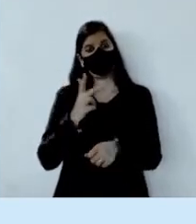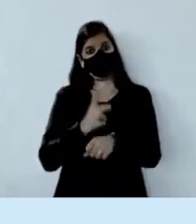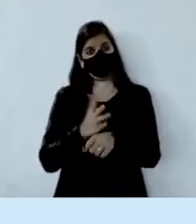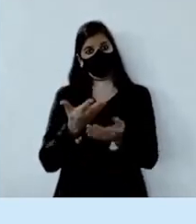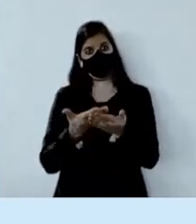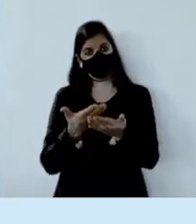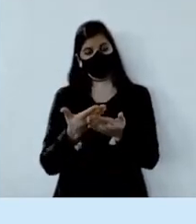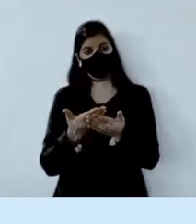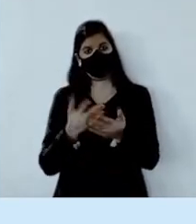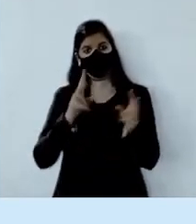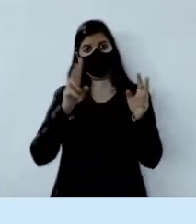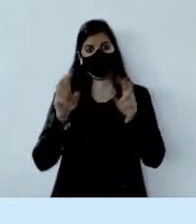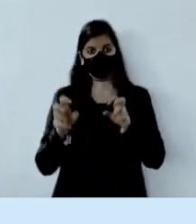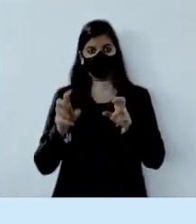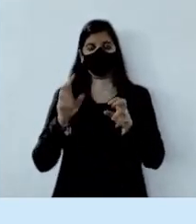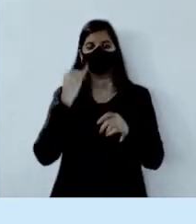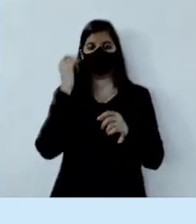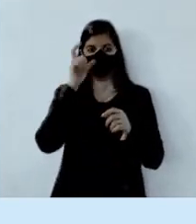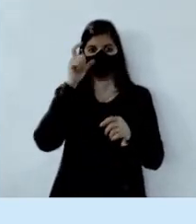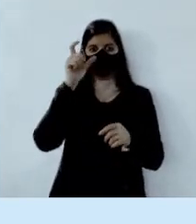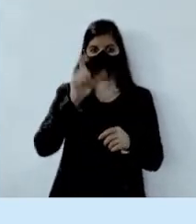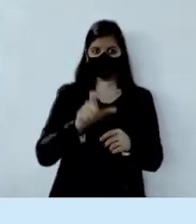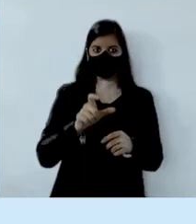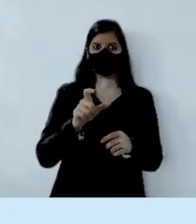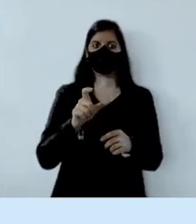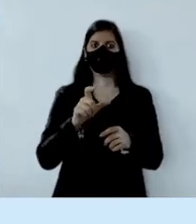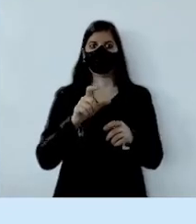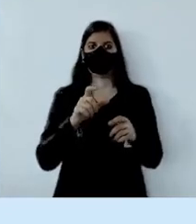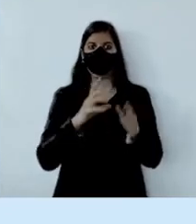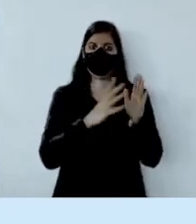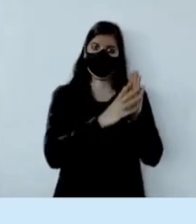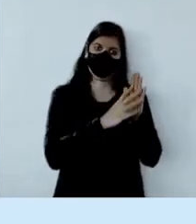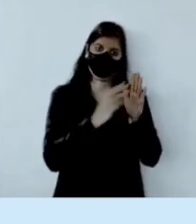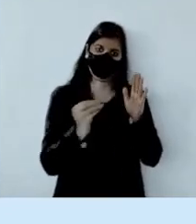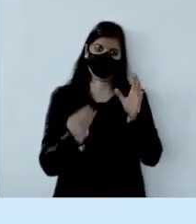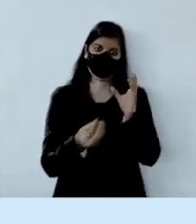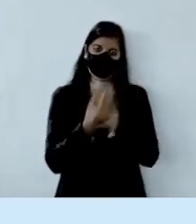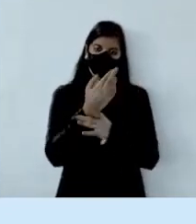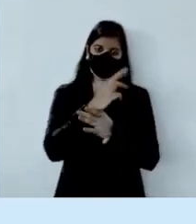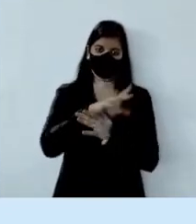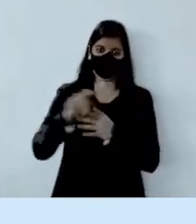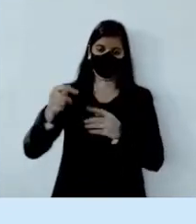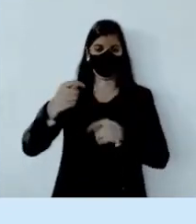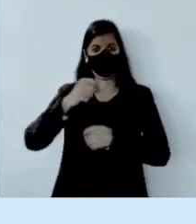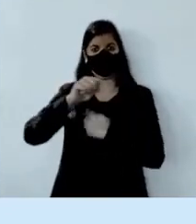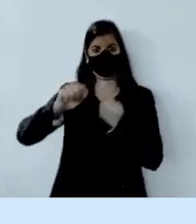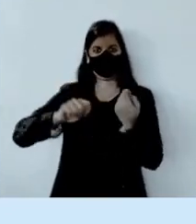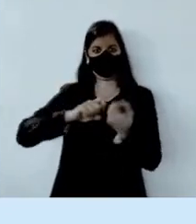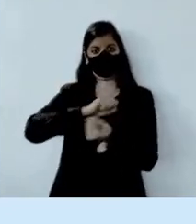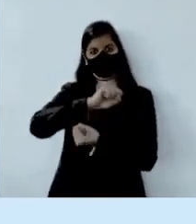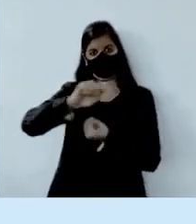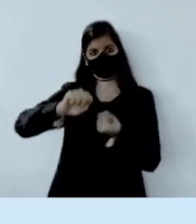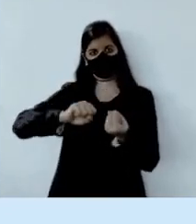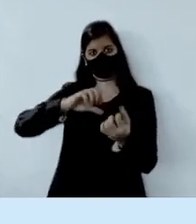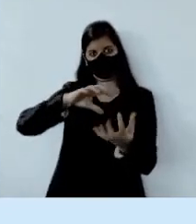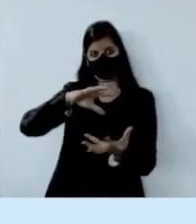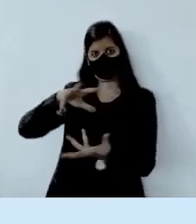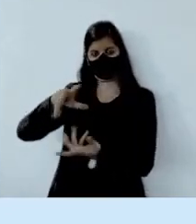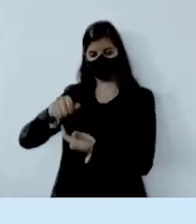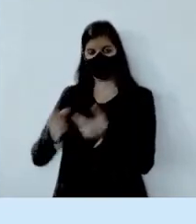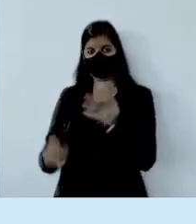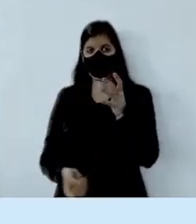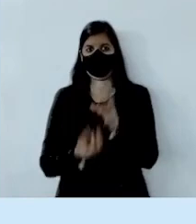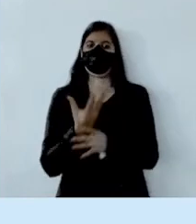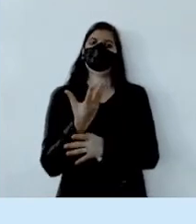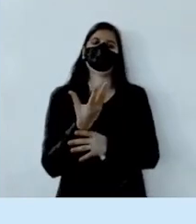videoaula, cujo tema é bastante interessante, que é sobre formas criativas e sustentáveis no processo de confecção de maquetes.